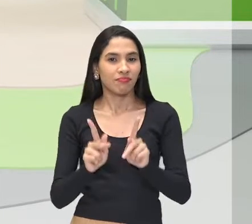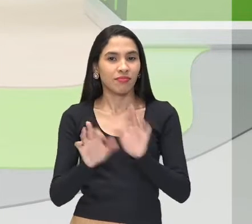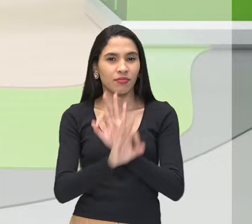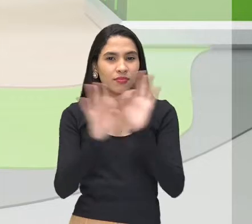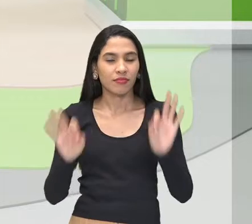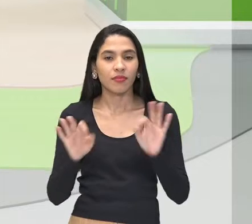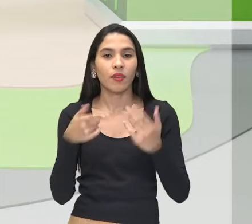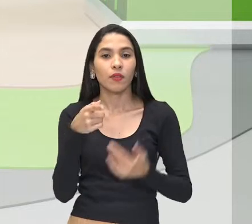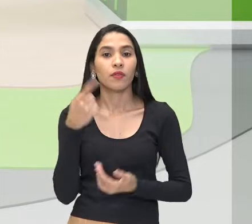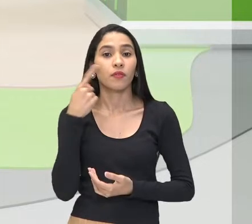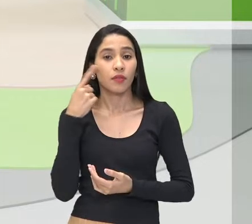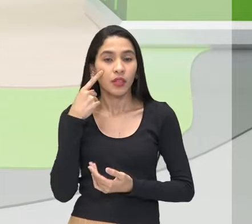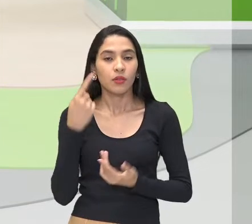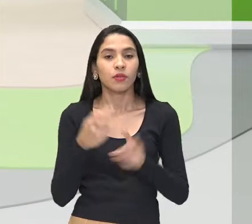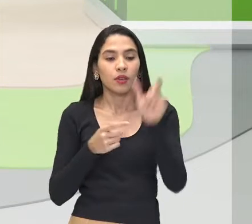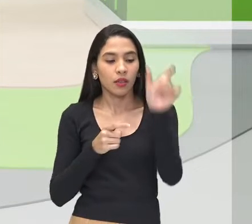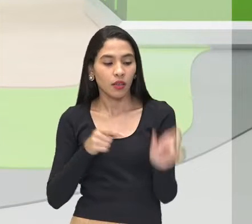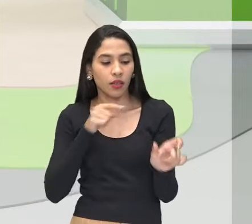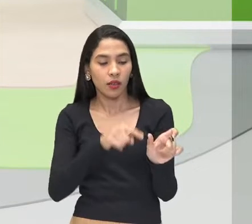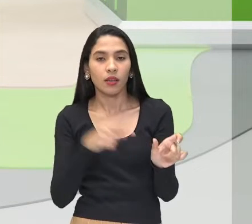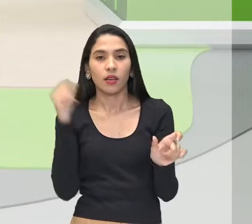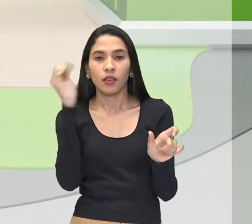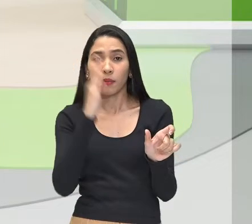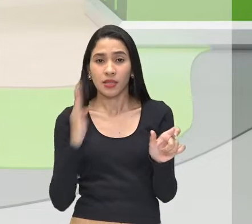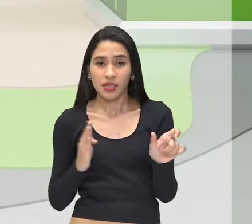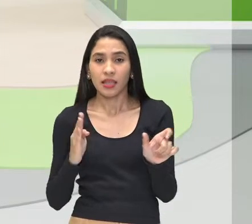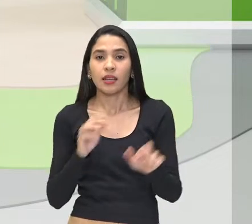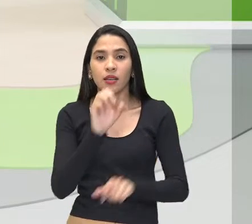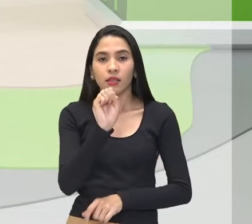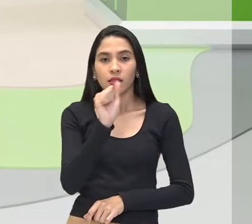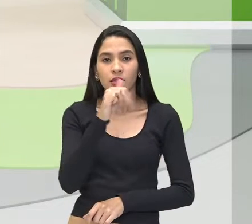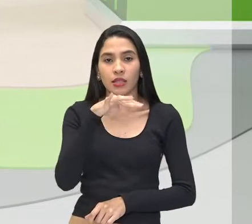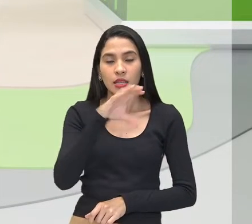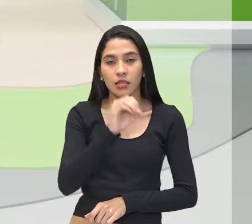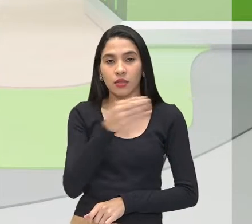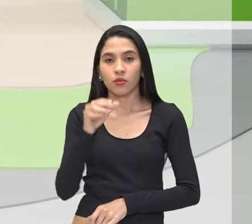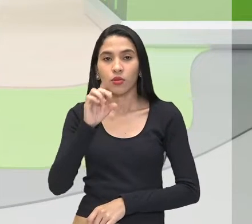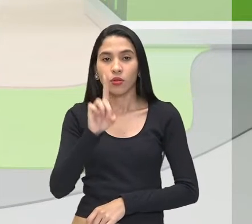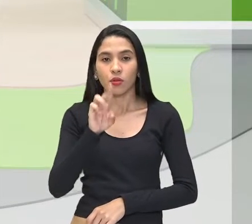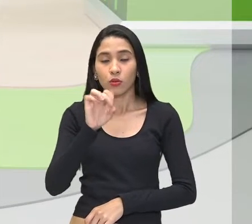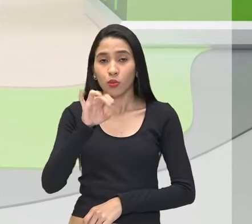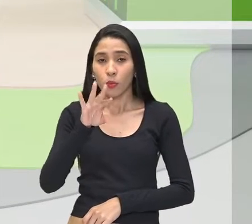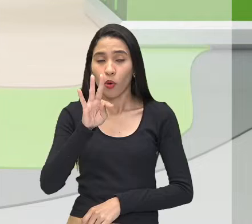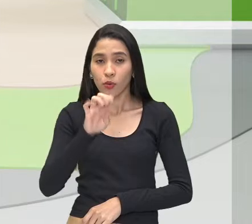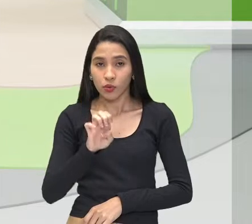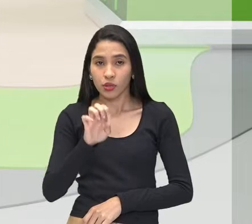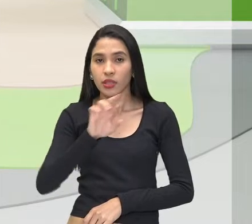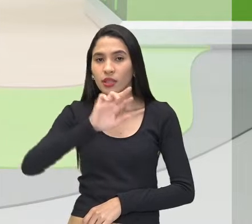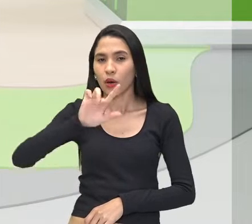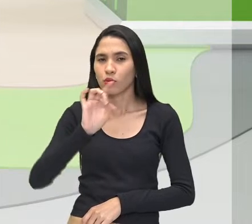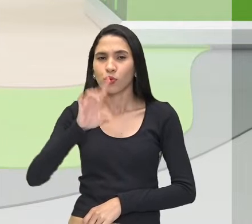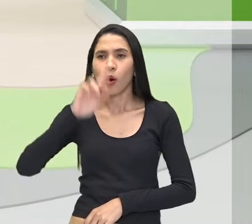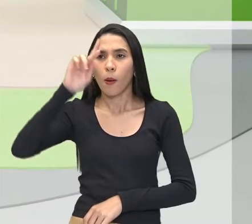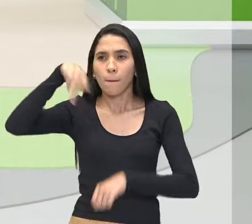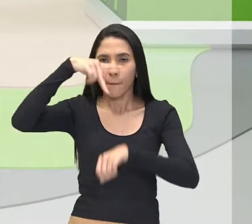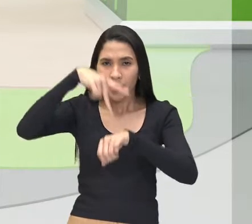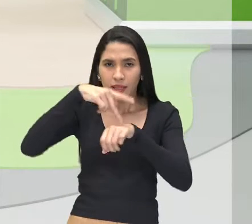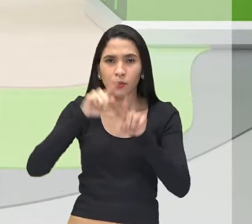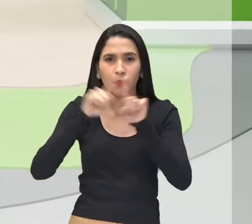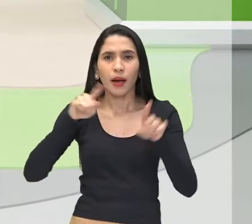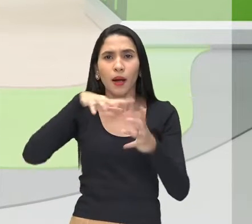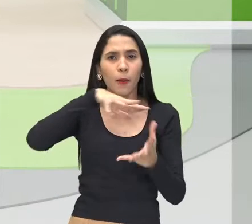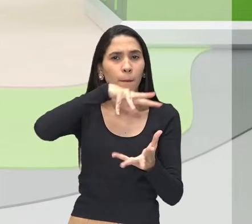importância desse ilustre brasileiro que foi Santos Dumont. Ele foi importante não só para o nosso país, mas para o mundo todo,